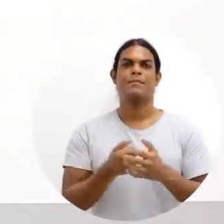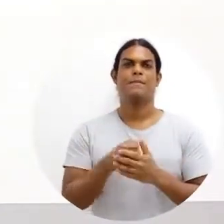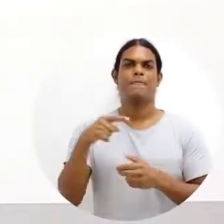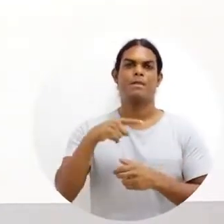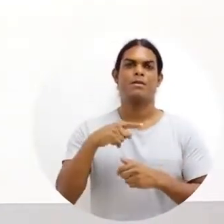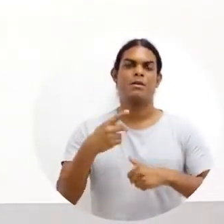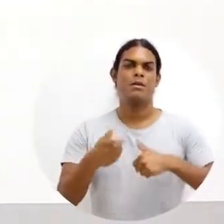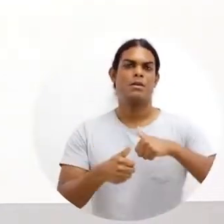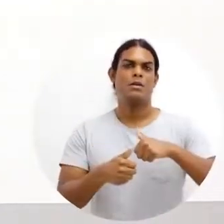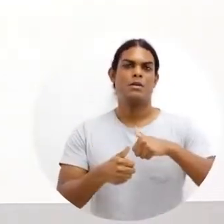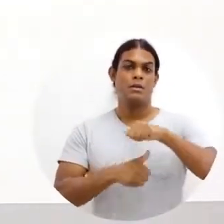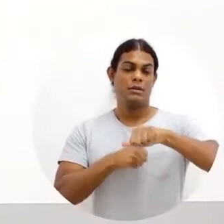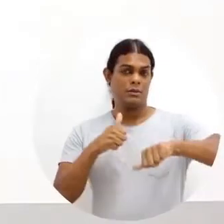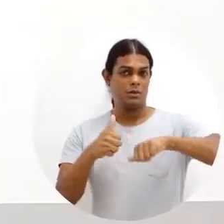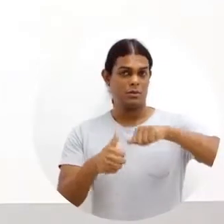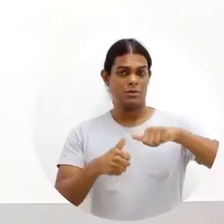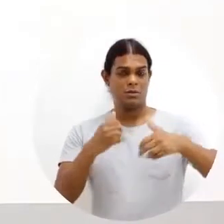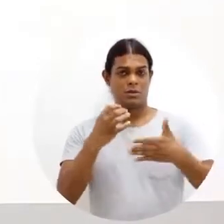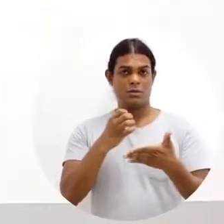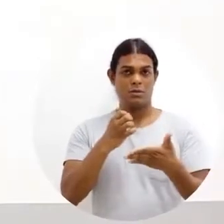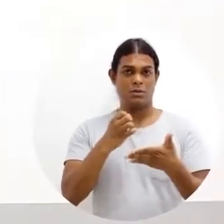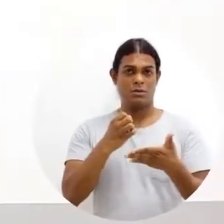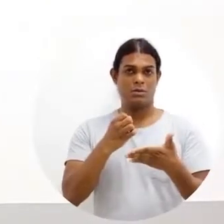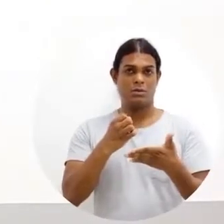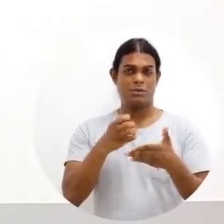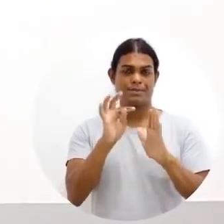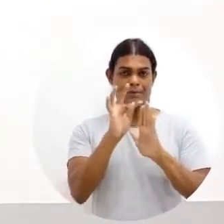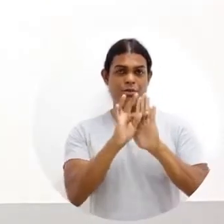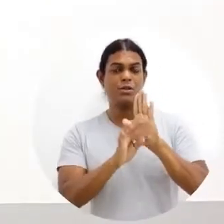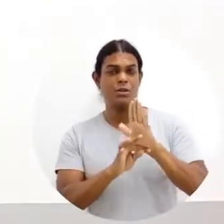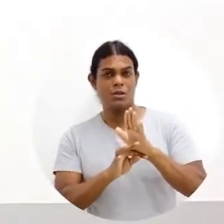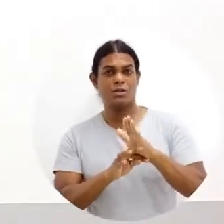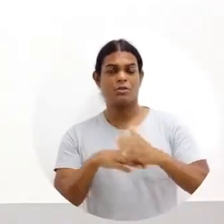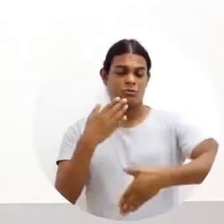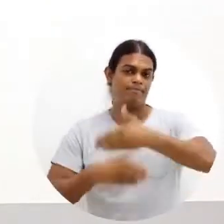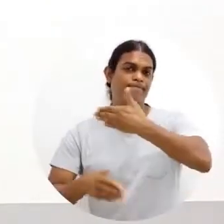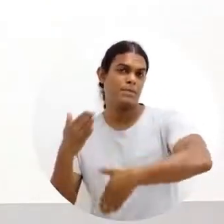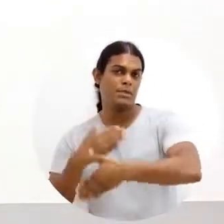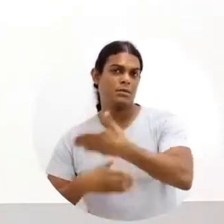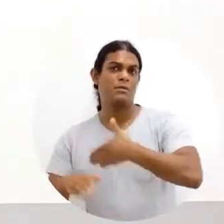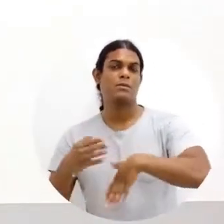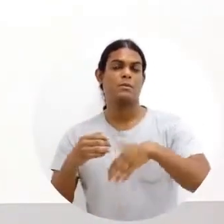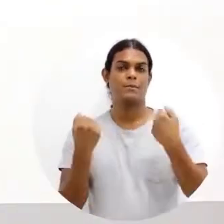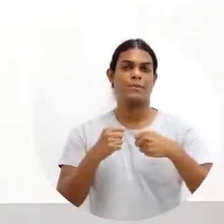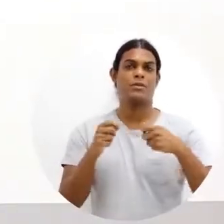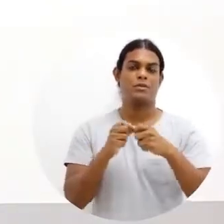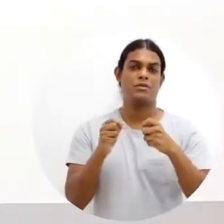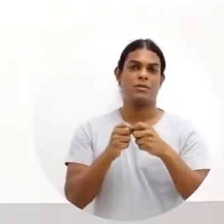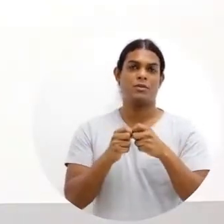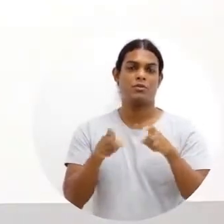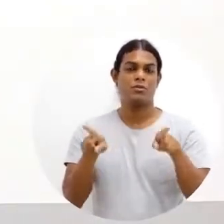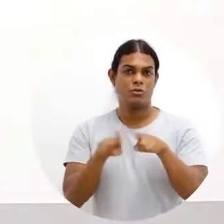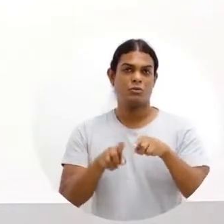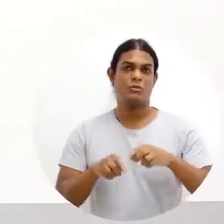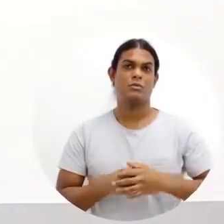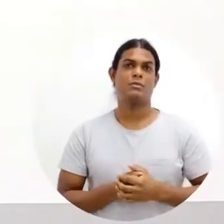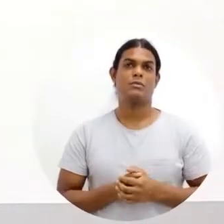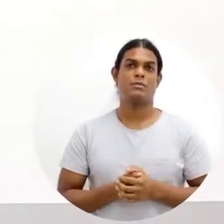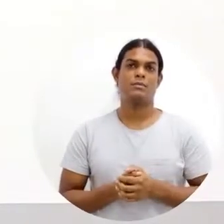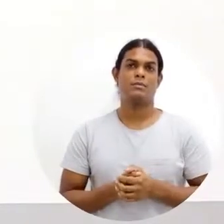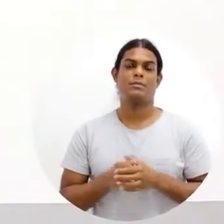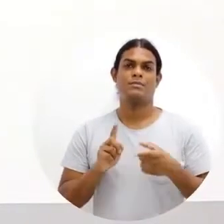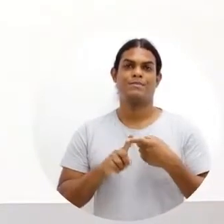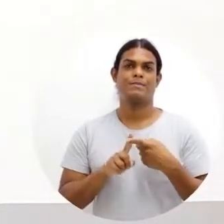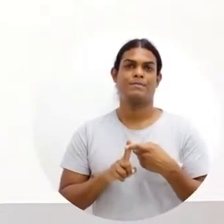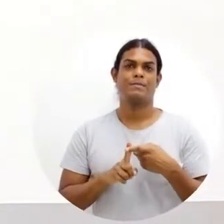é mais tão necessária porque na Web 2.0 você tem a possibilidade de construir esse conhecimento em tempo real. E também